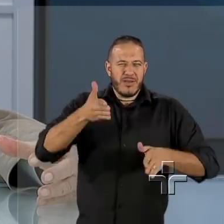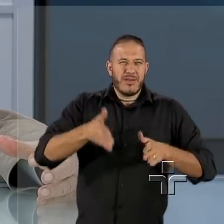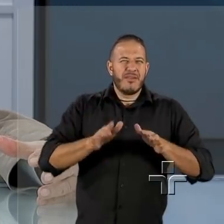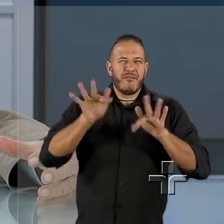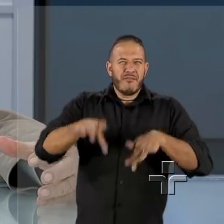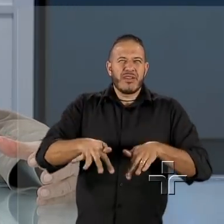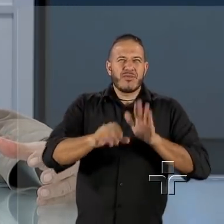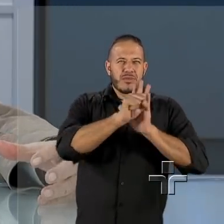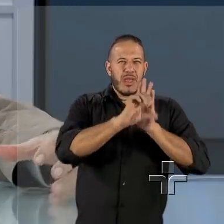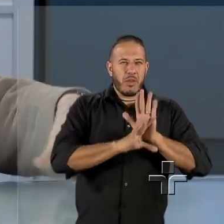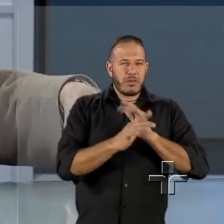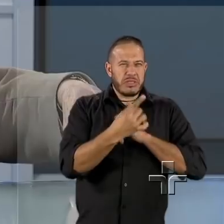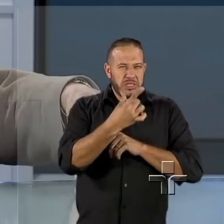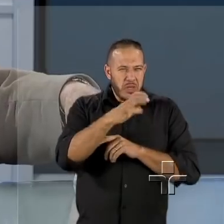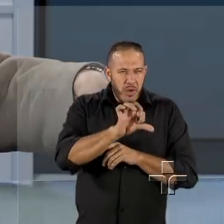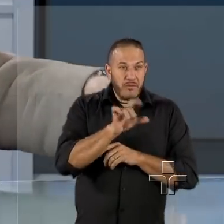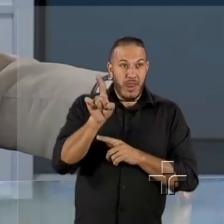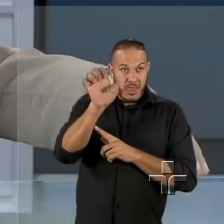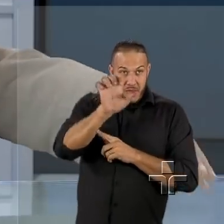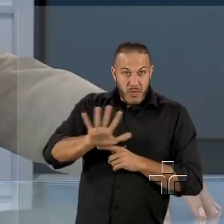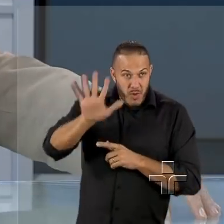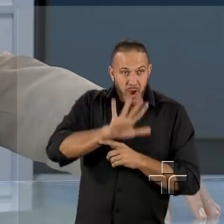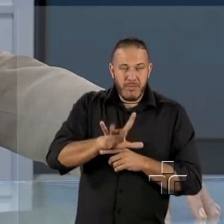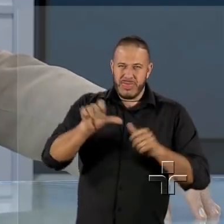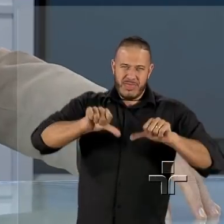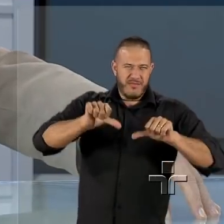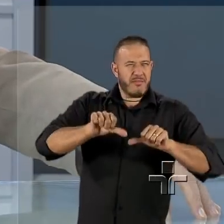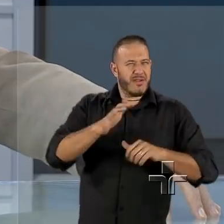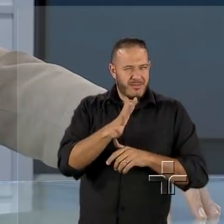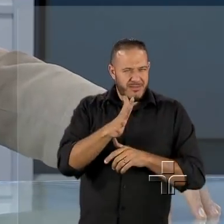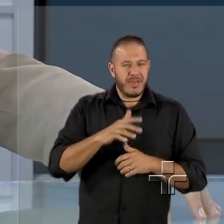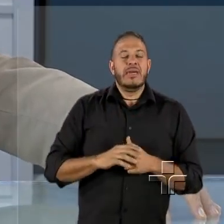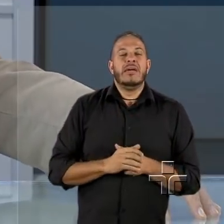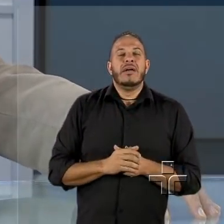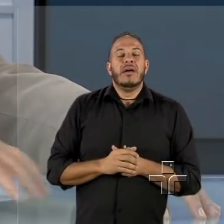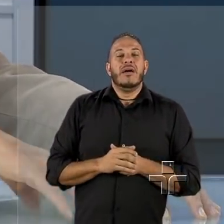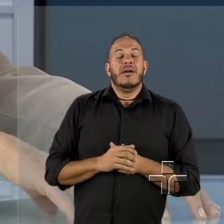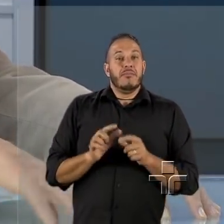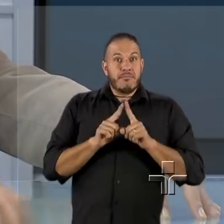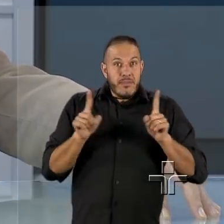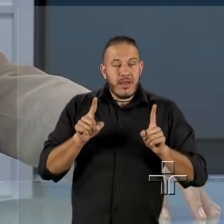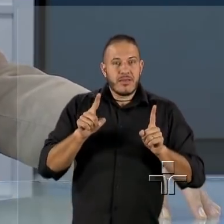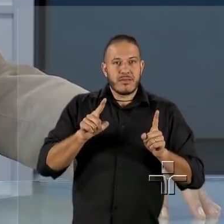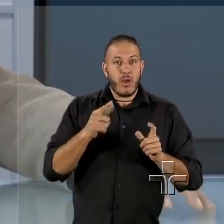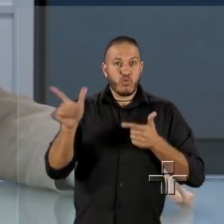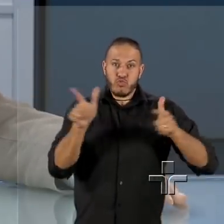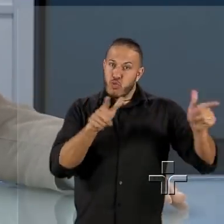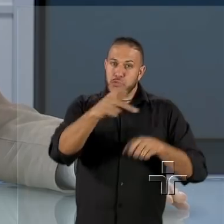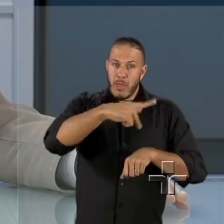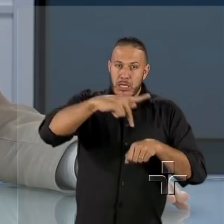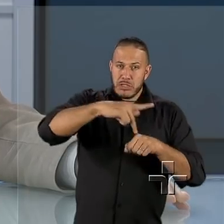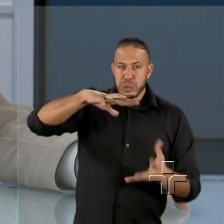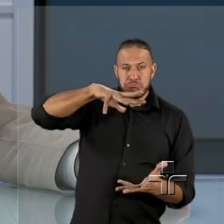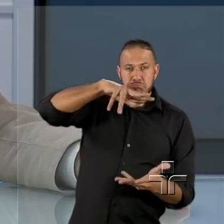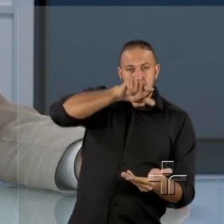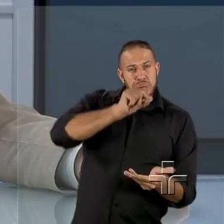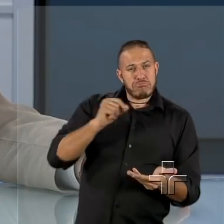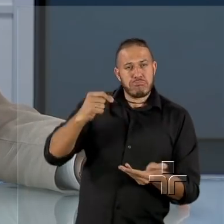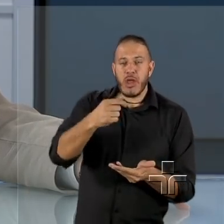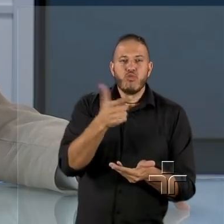países simplesmente mandavam embora quem queria entrar lá. Só para dar um exemplo, durante a Segunda Guerra, muitos judeus tentando fugir da